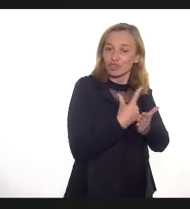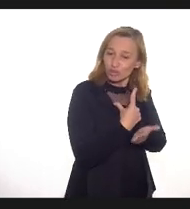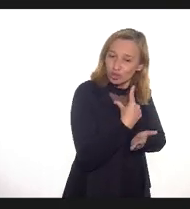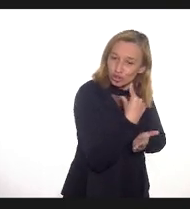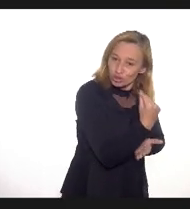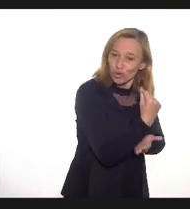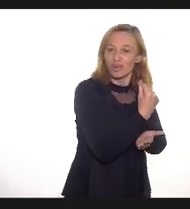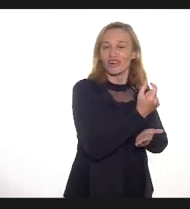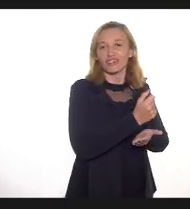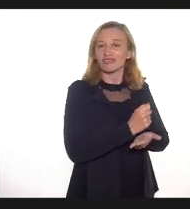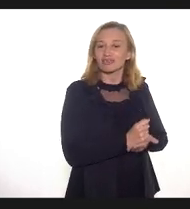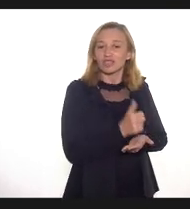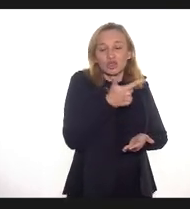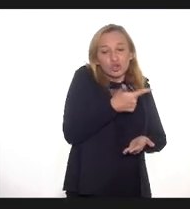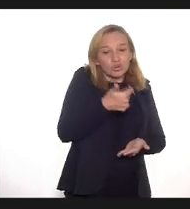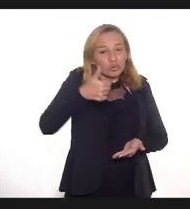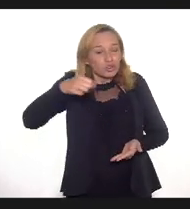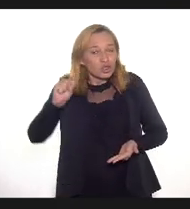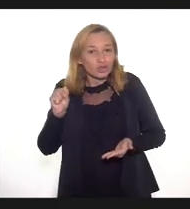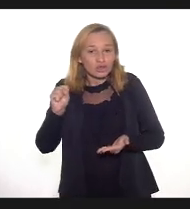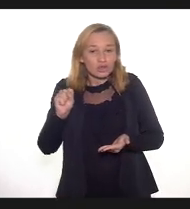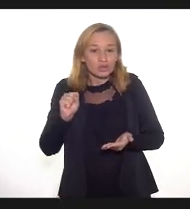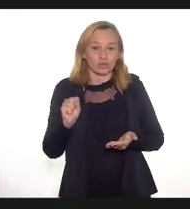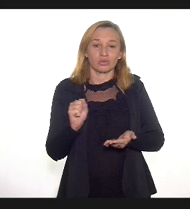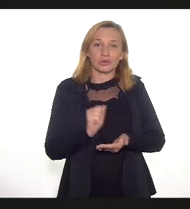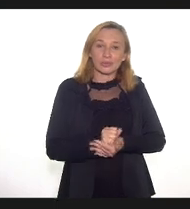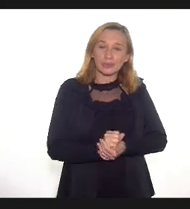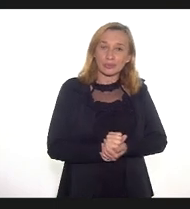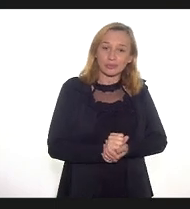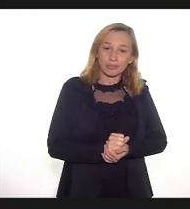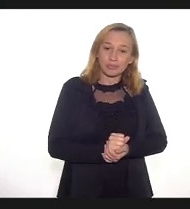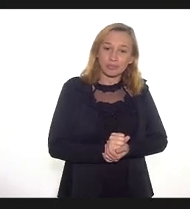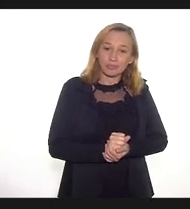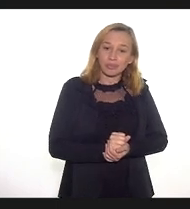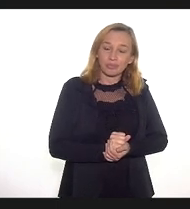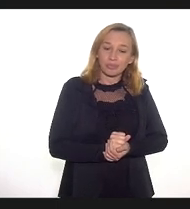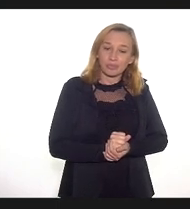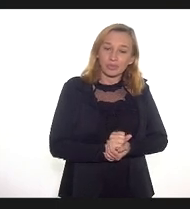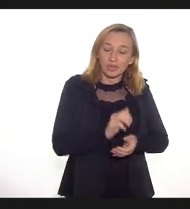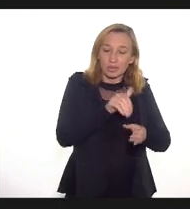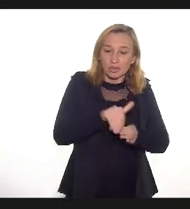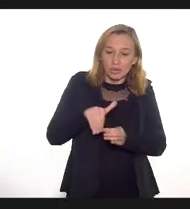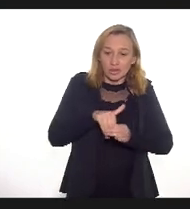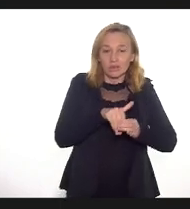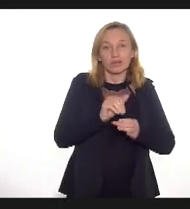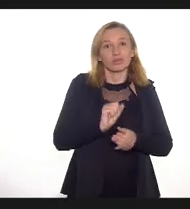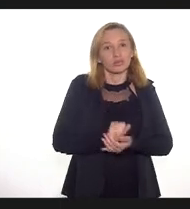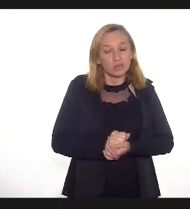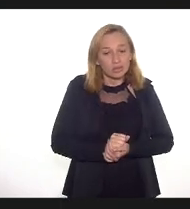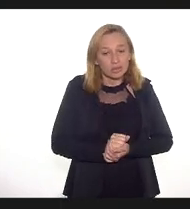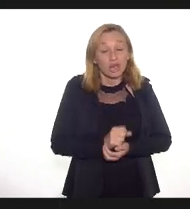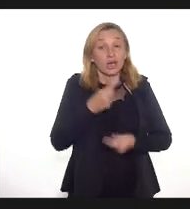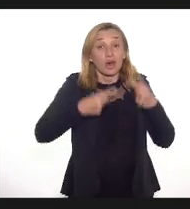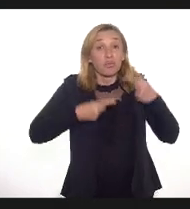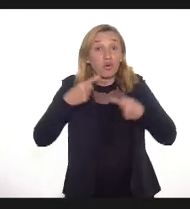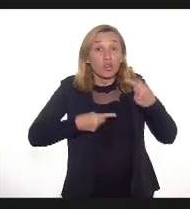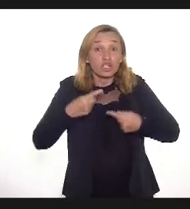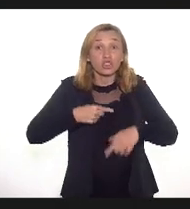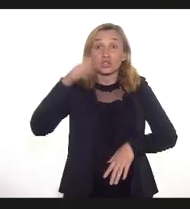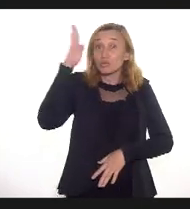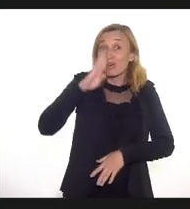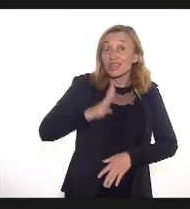elegeram, que em 2018 promoveram a maior guinada histórica da política do